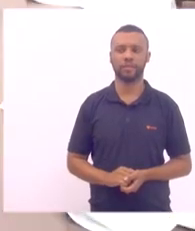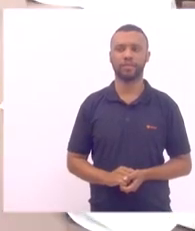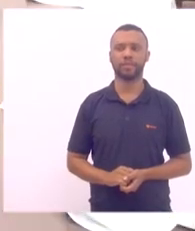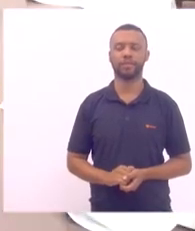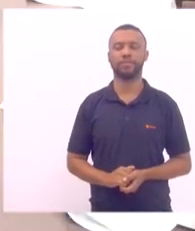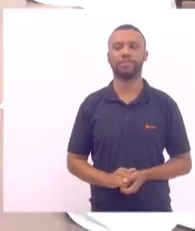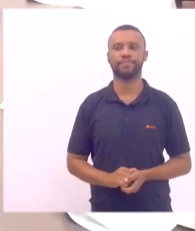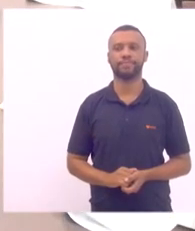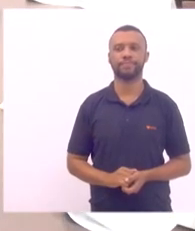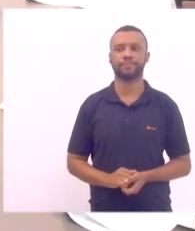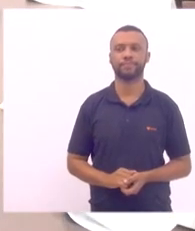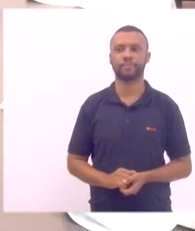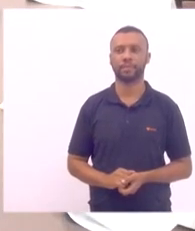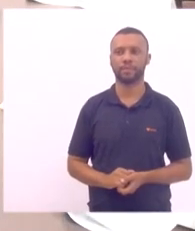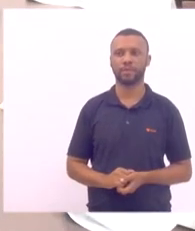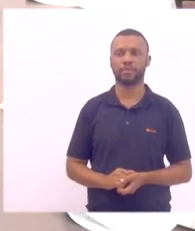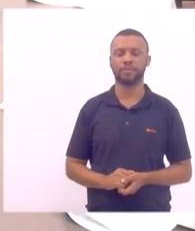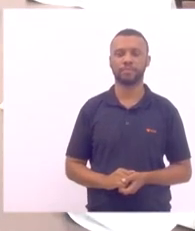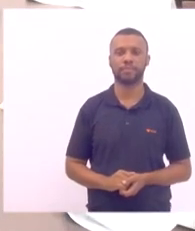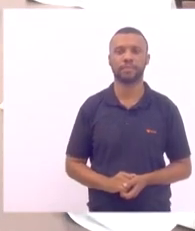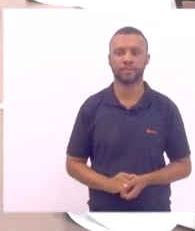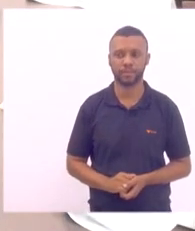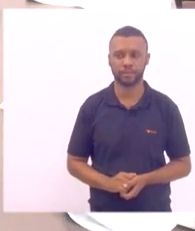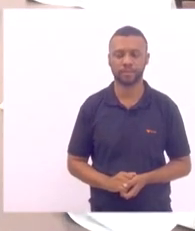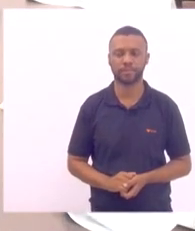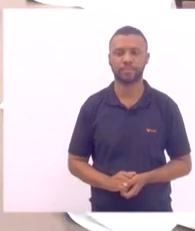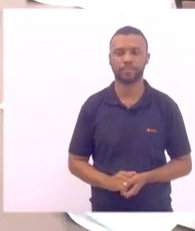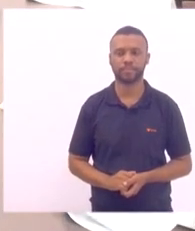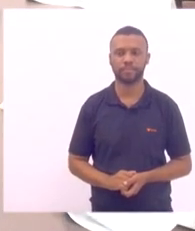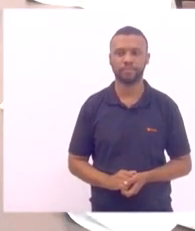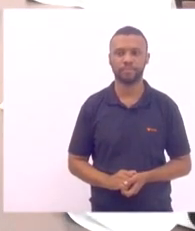28, 29 pela primeira.